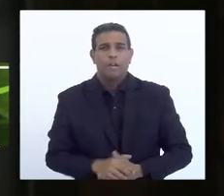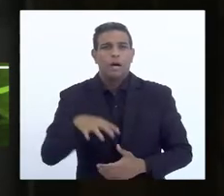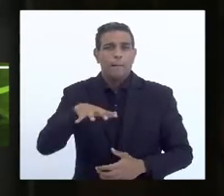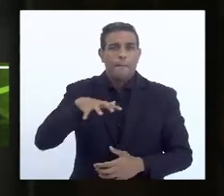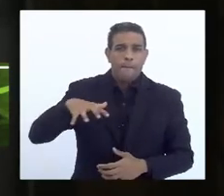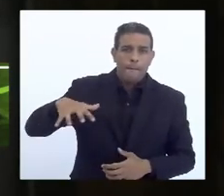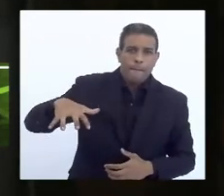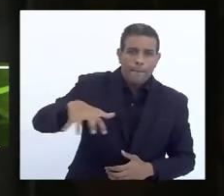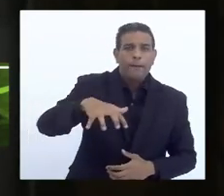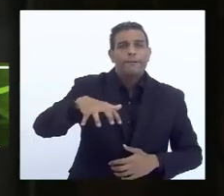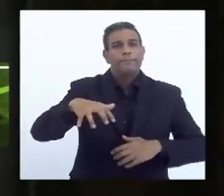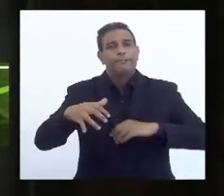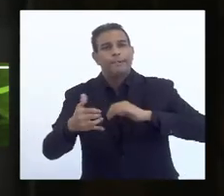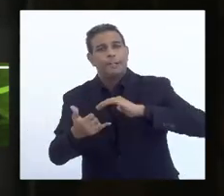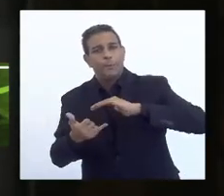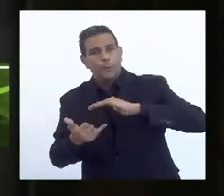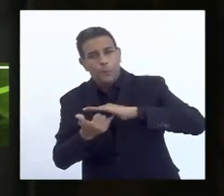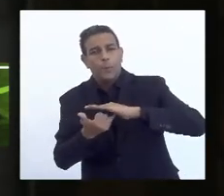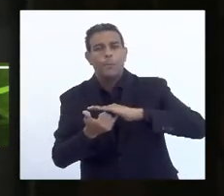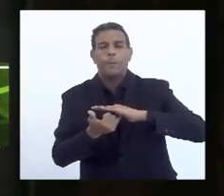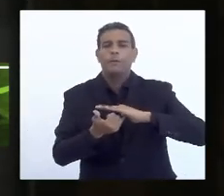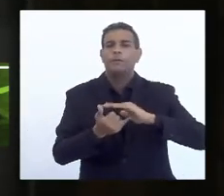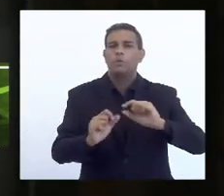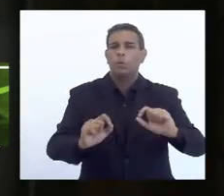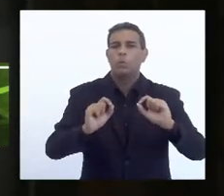todas as casas legislativas,